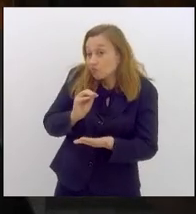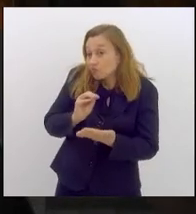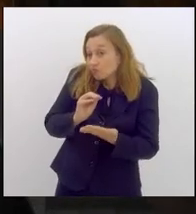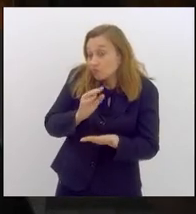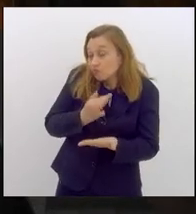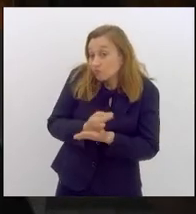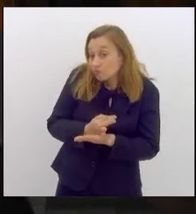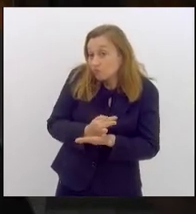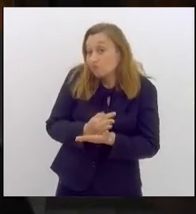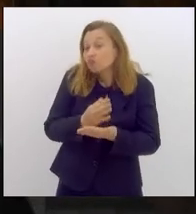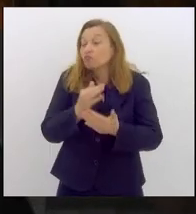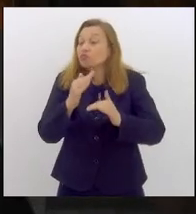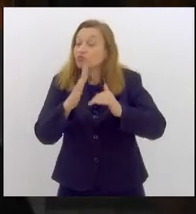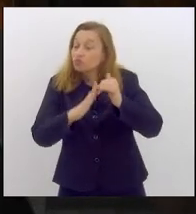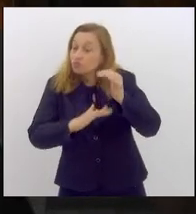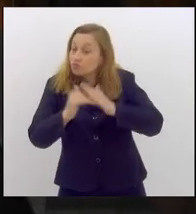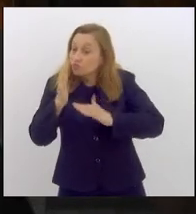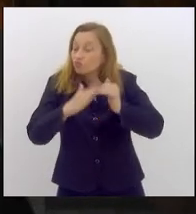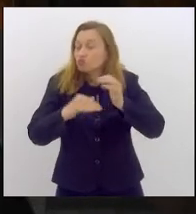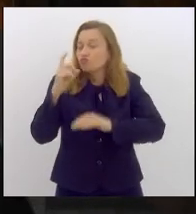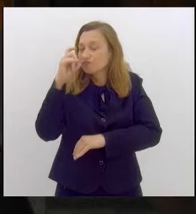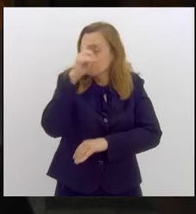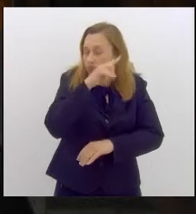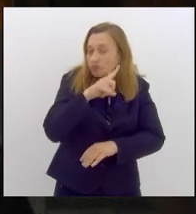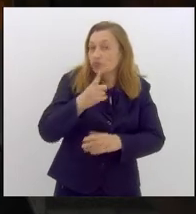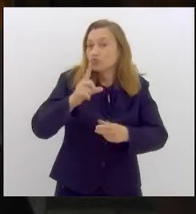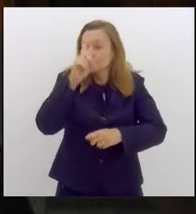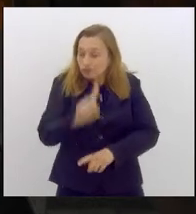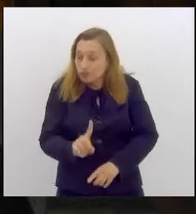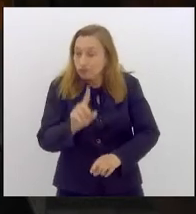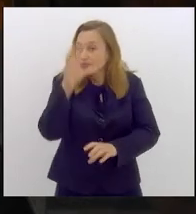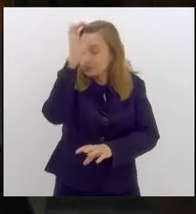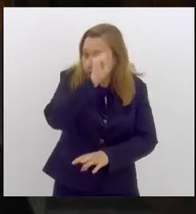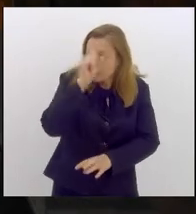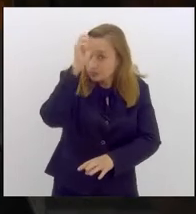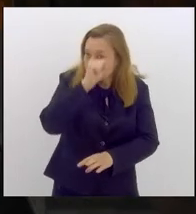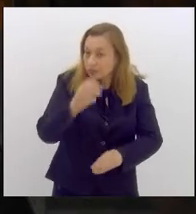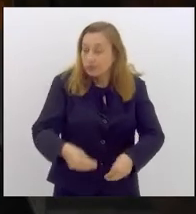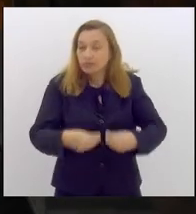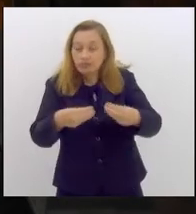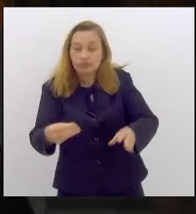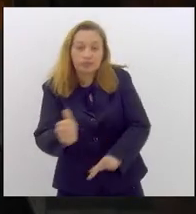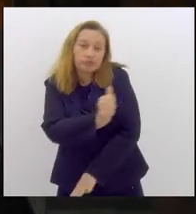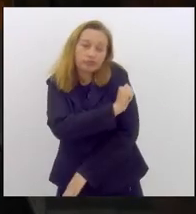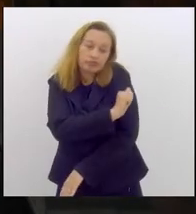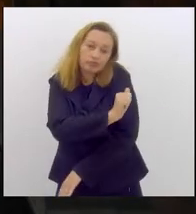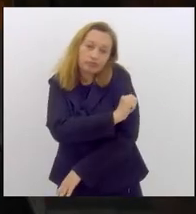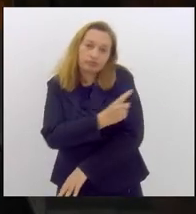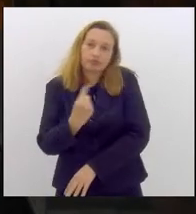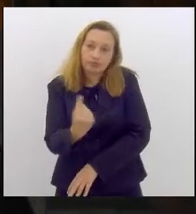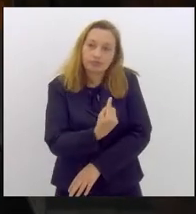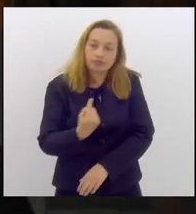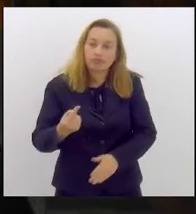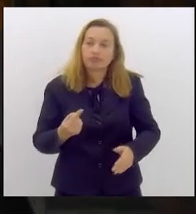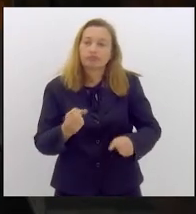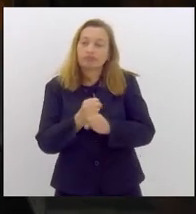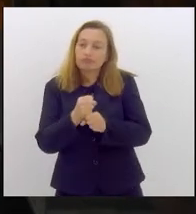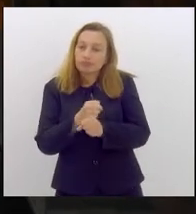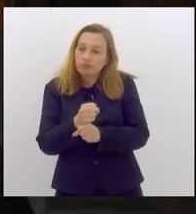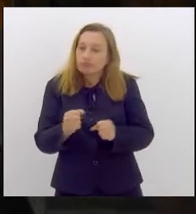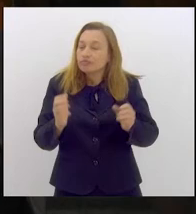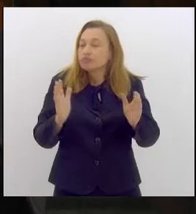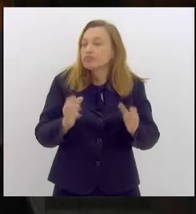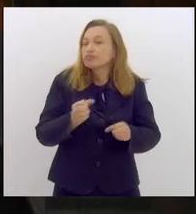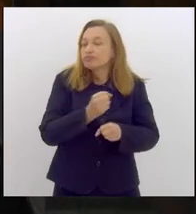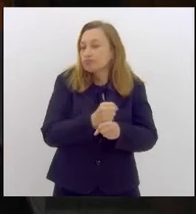profissionais, a dificuldade para que o direito de aprender seja garantido para os nossos estudantes nesse ano letivo